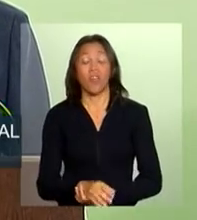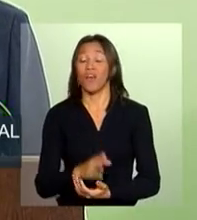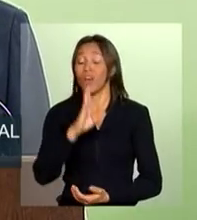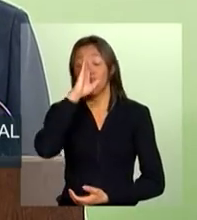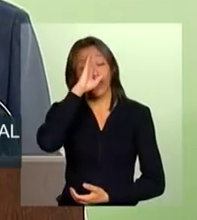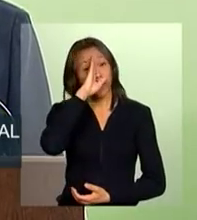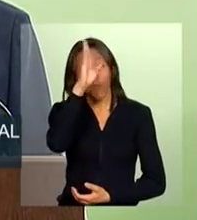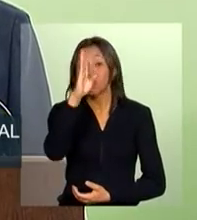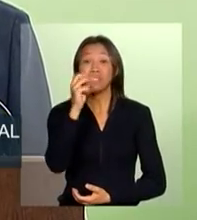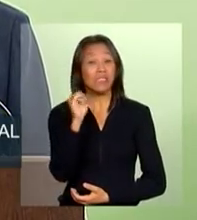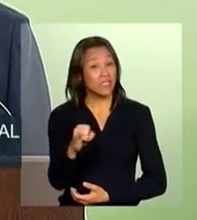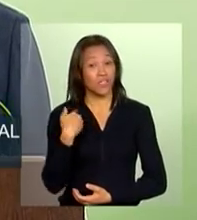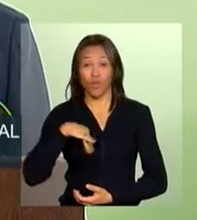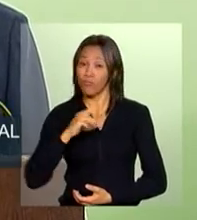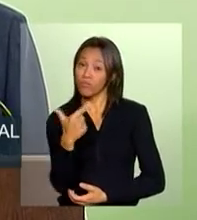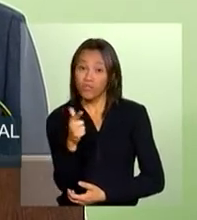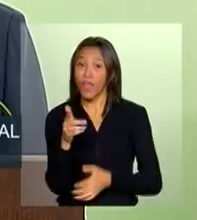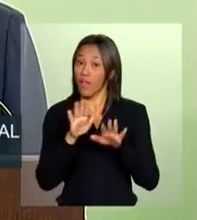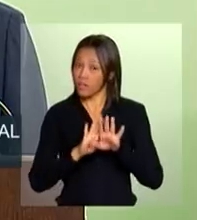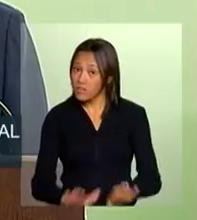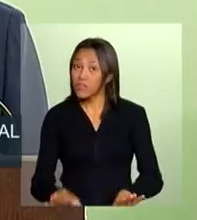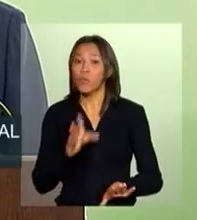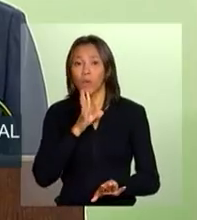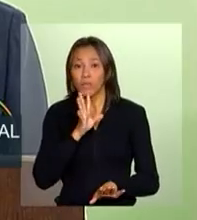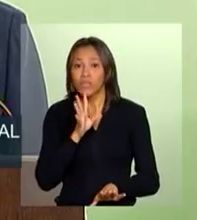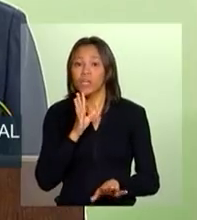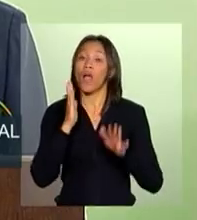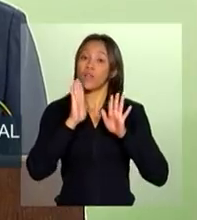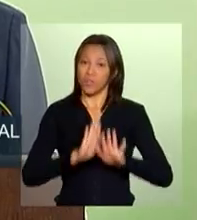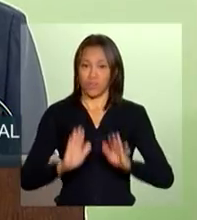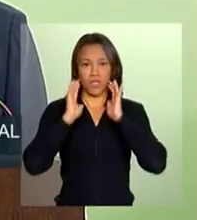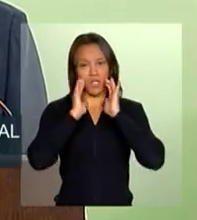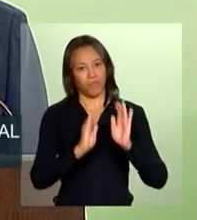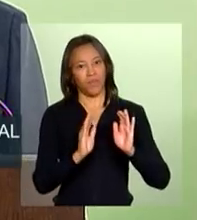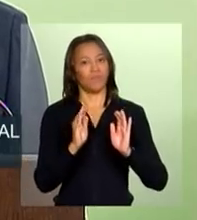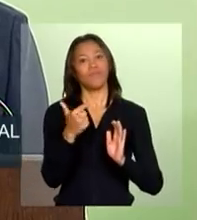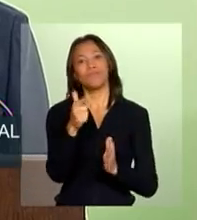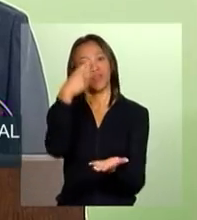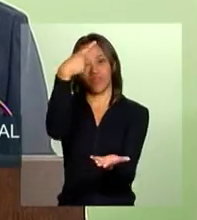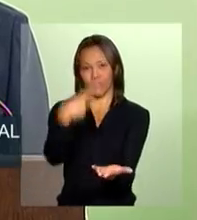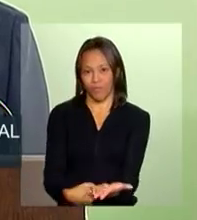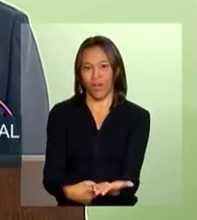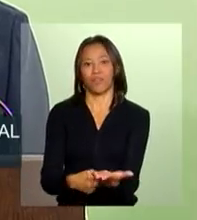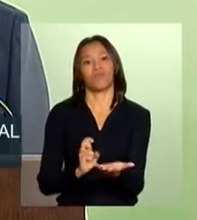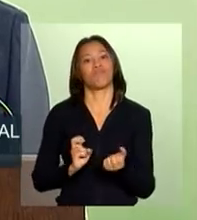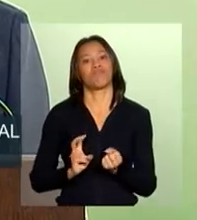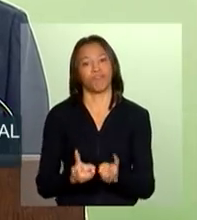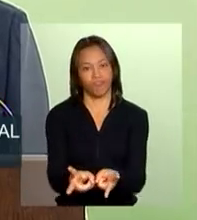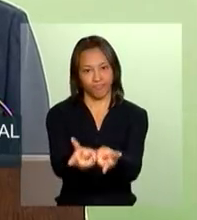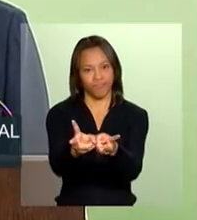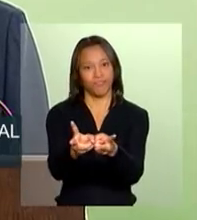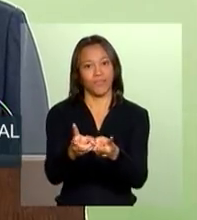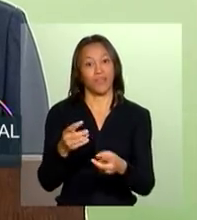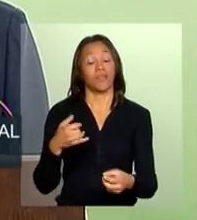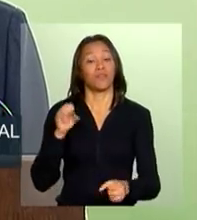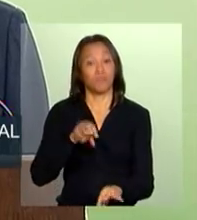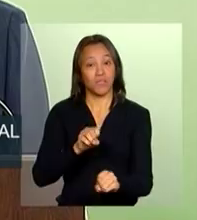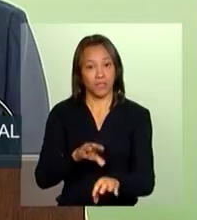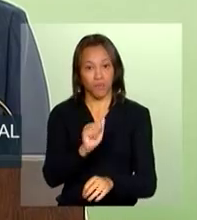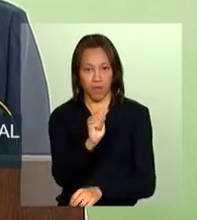fundamental, porque sem isso não há um pacto efetivo pela alfabetização na idade